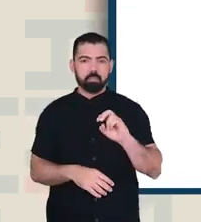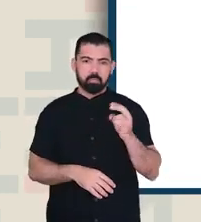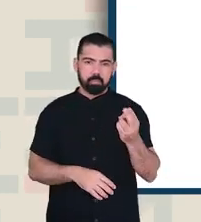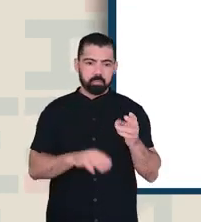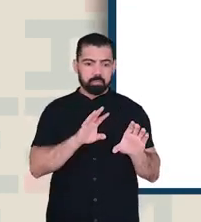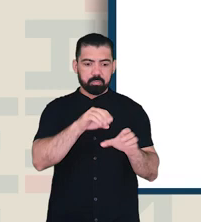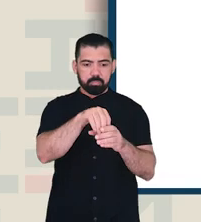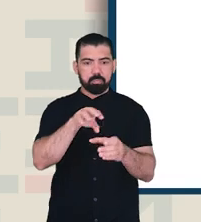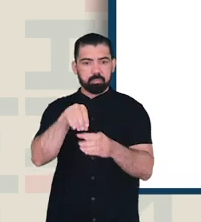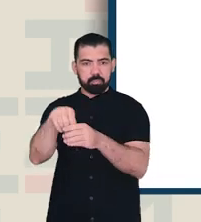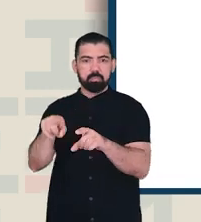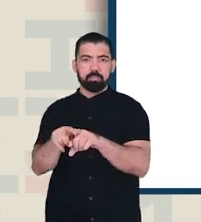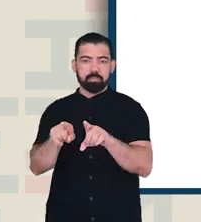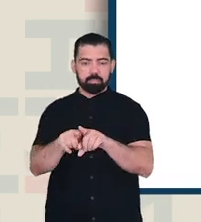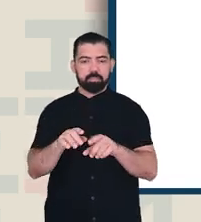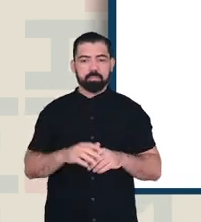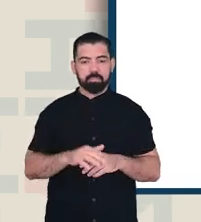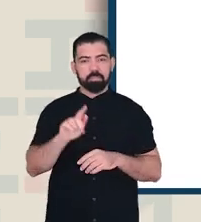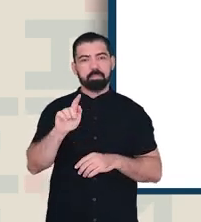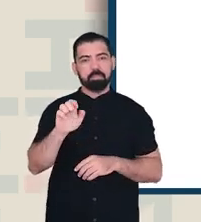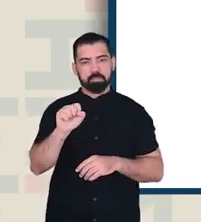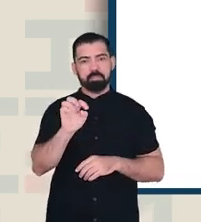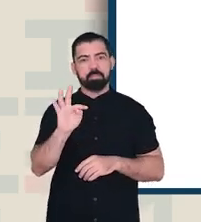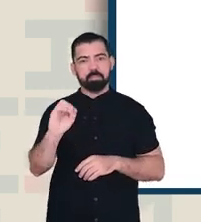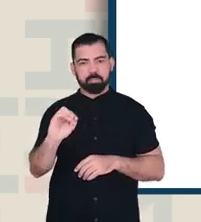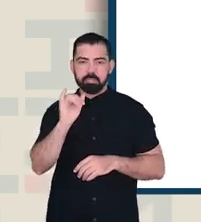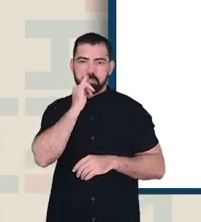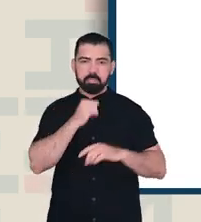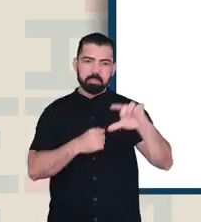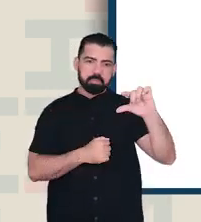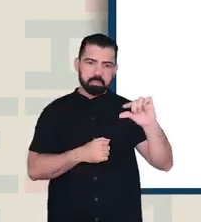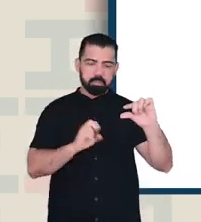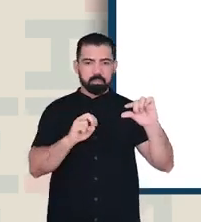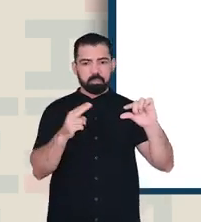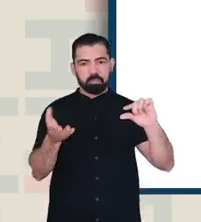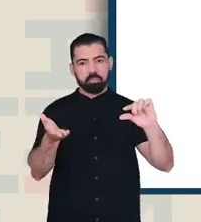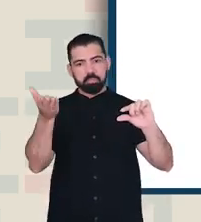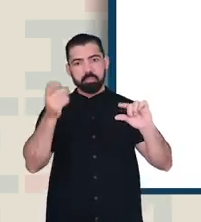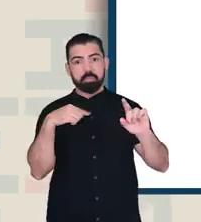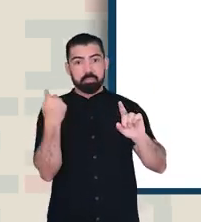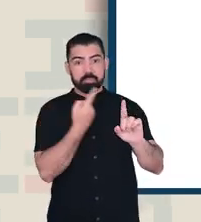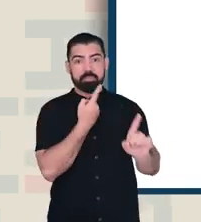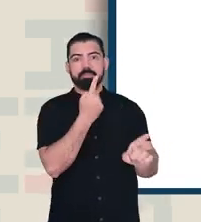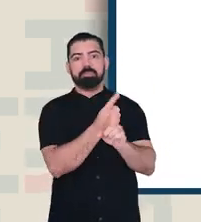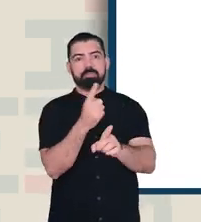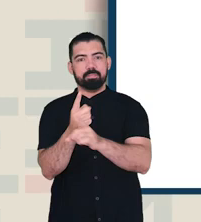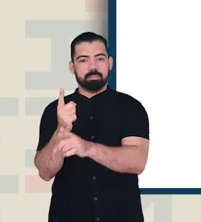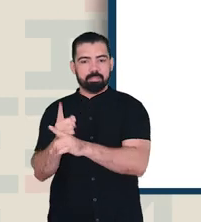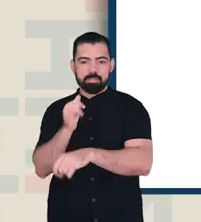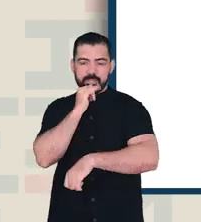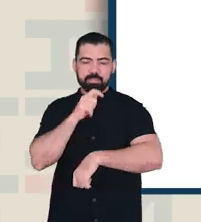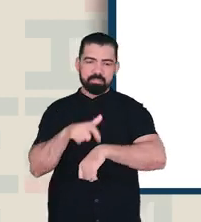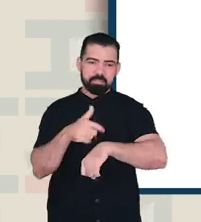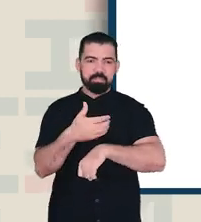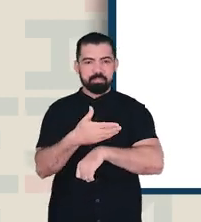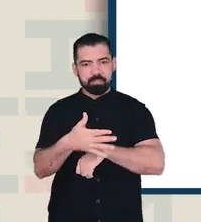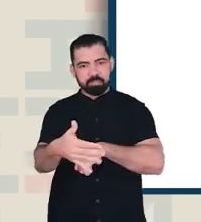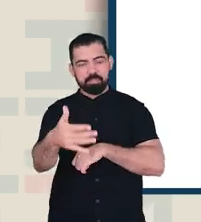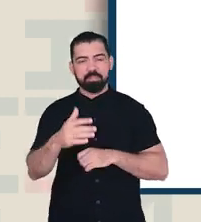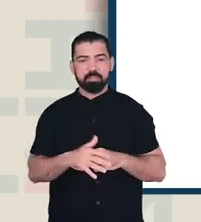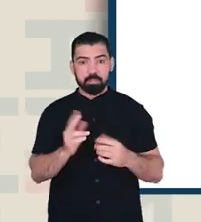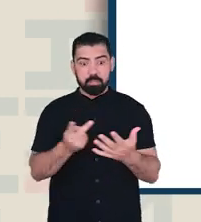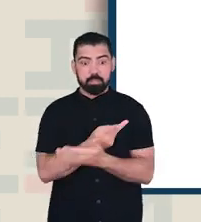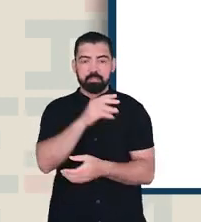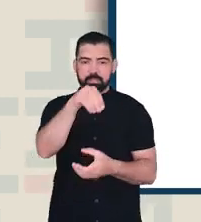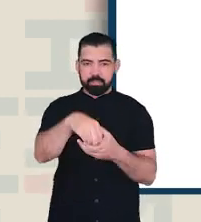cada uma das gestualidades pequenas que a gente encontra no tempo em que a música